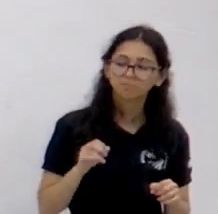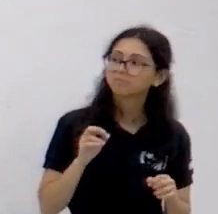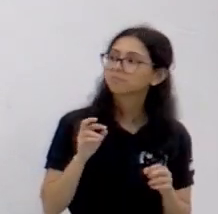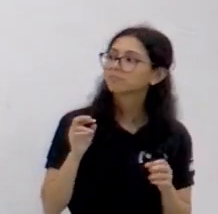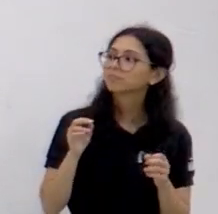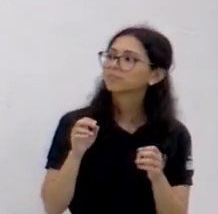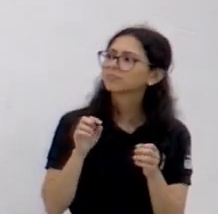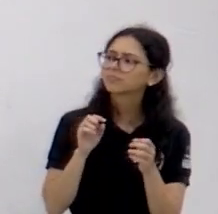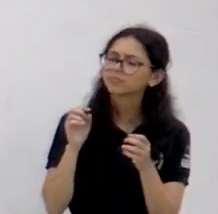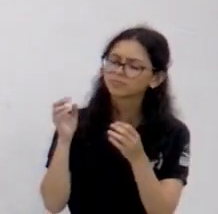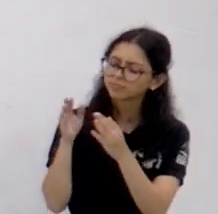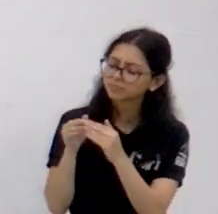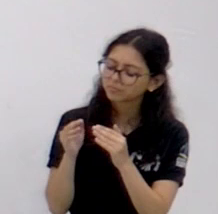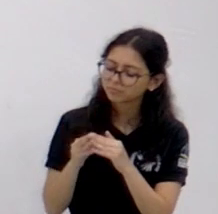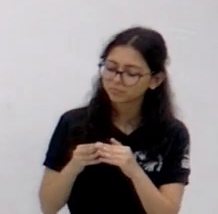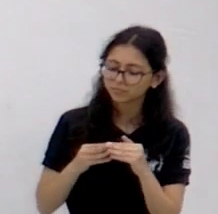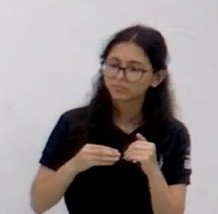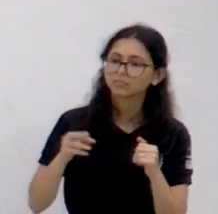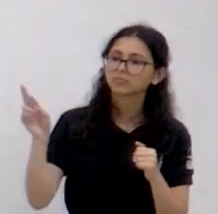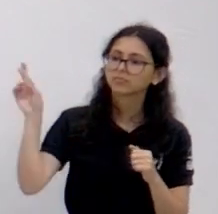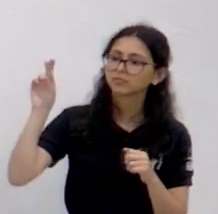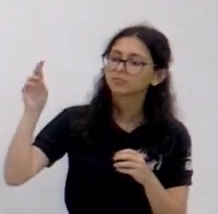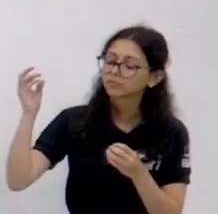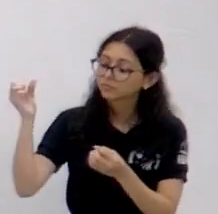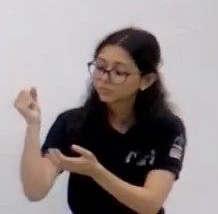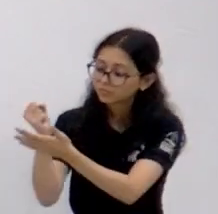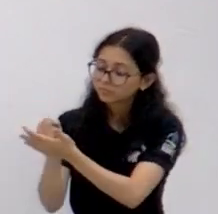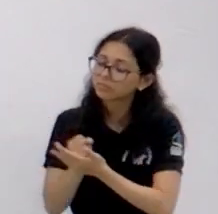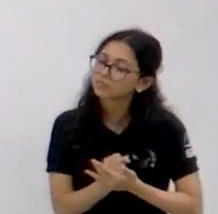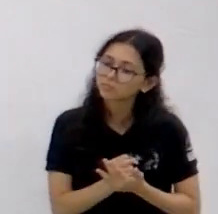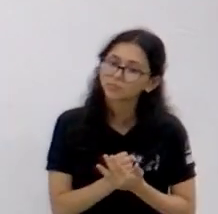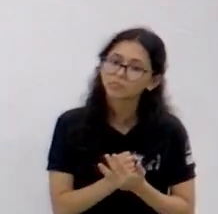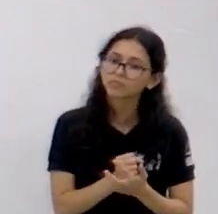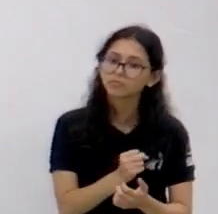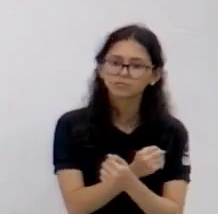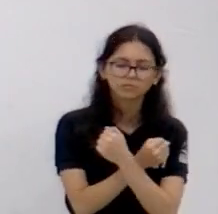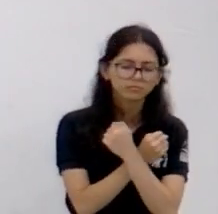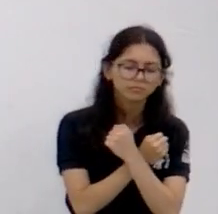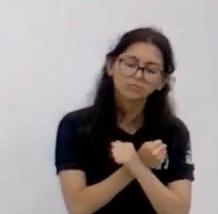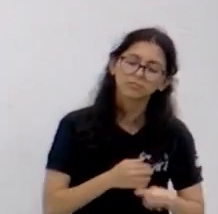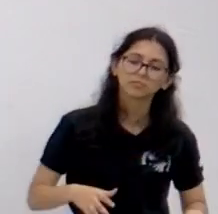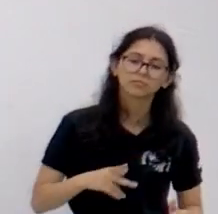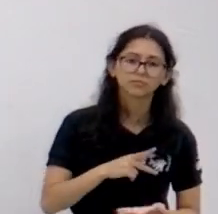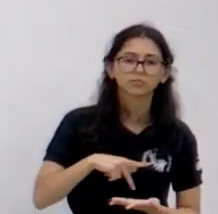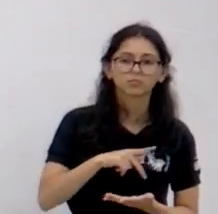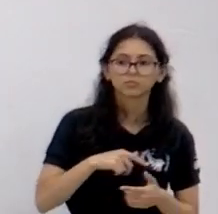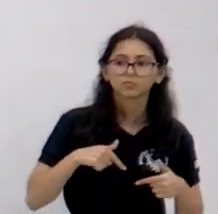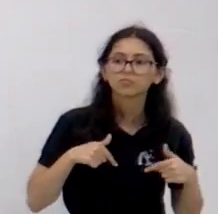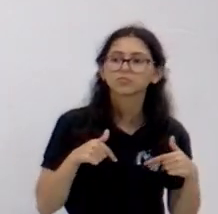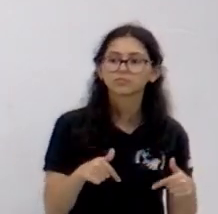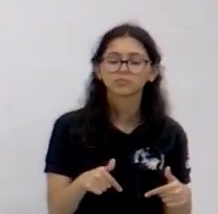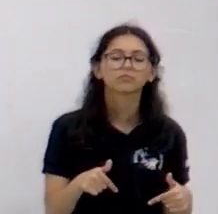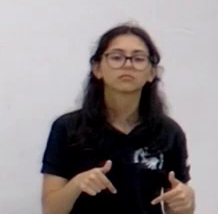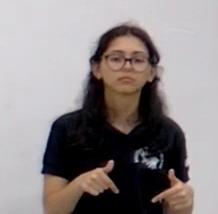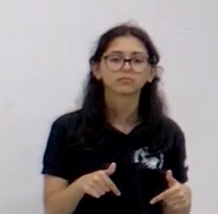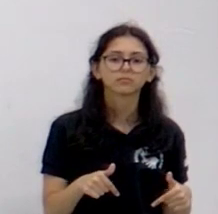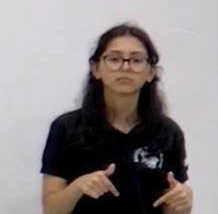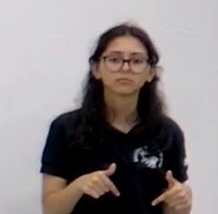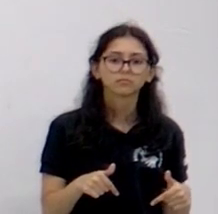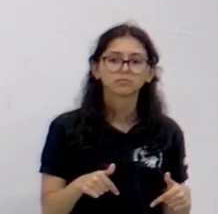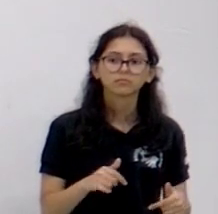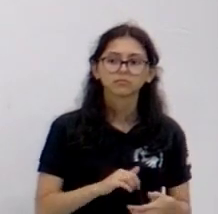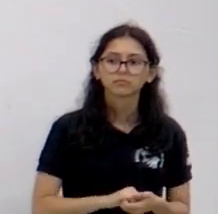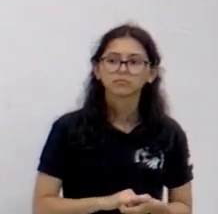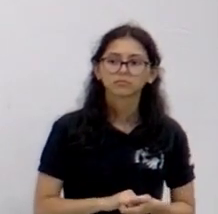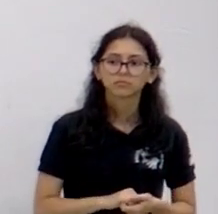entregar os midianitas nas suas mãos. Israel poderia se gloriar contra mim, dizendo: a minha própria mão me